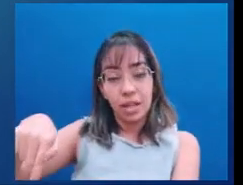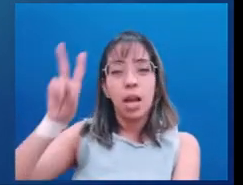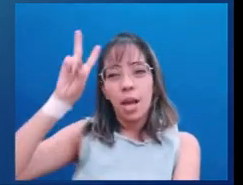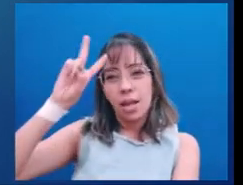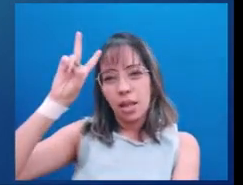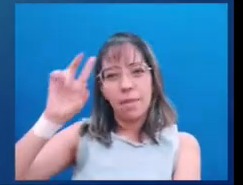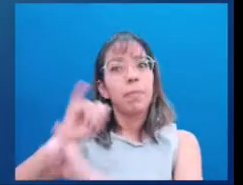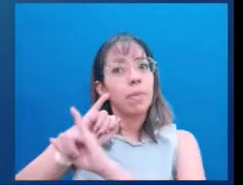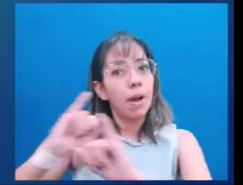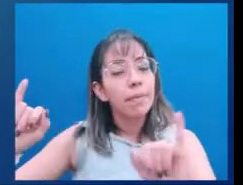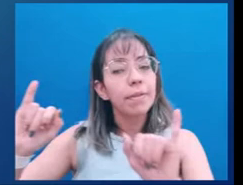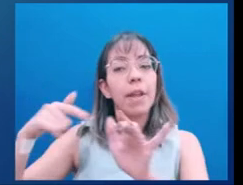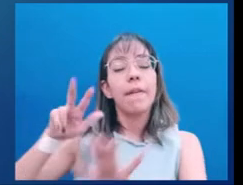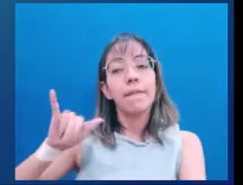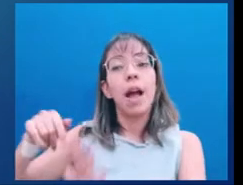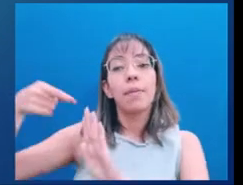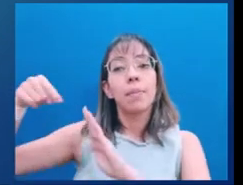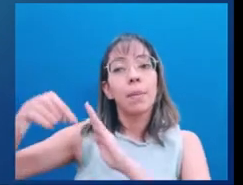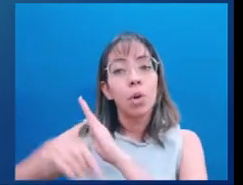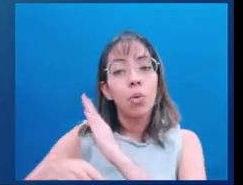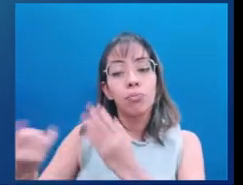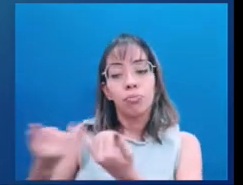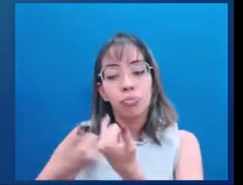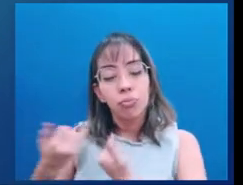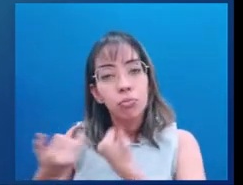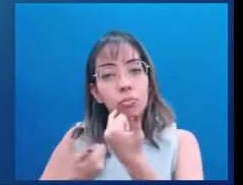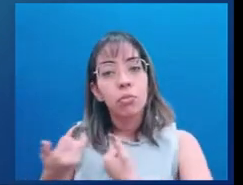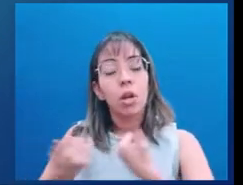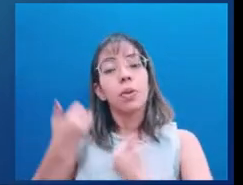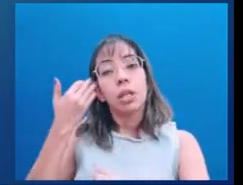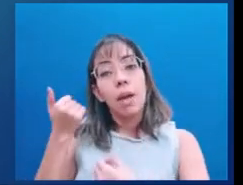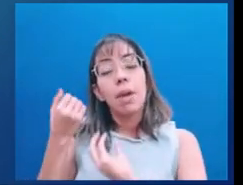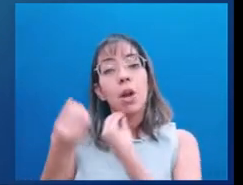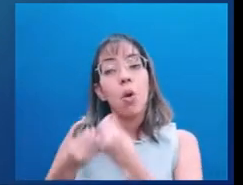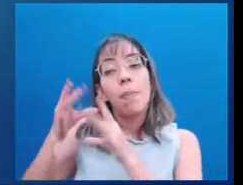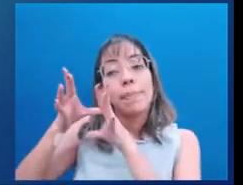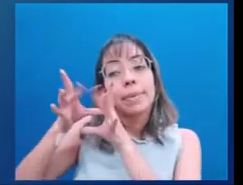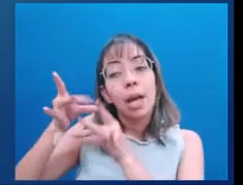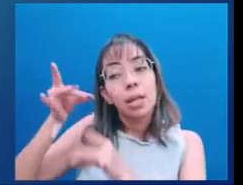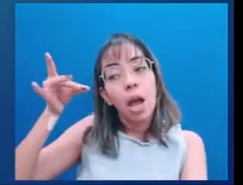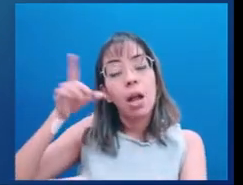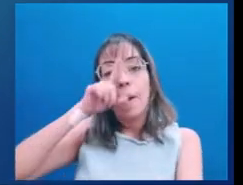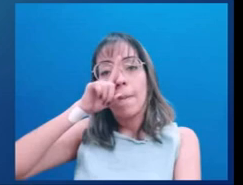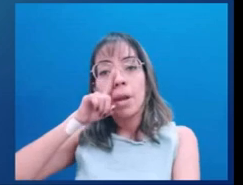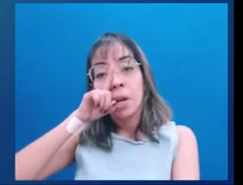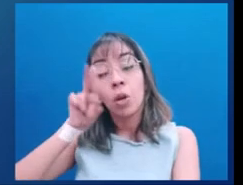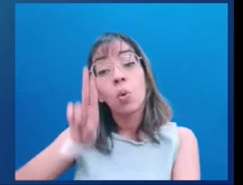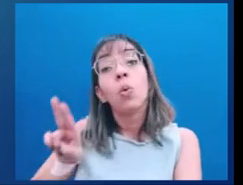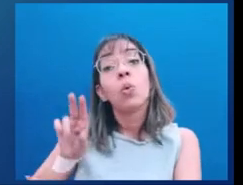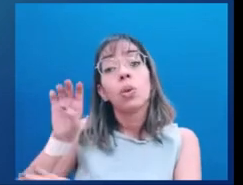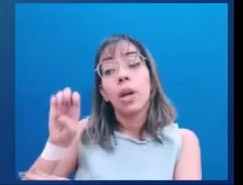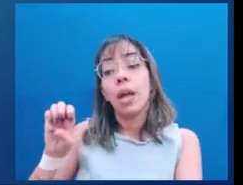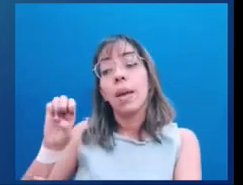de Informação de Segurança de Produtos Químicos. É lá que eu vou, né, me aprofundar sobre os EPIs, os EPCs, ver mais